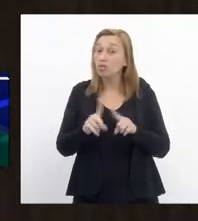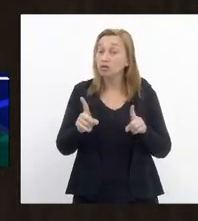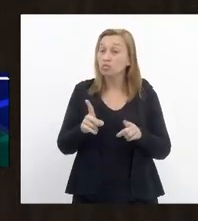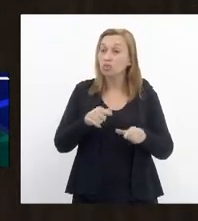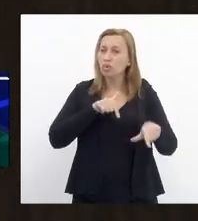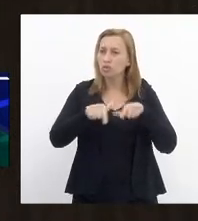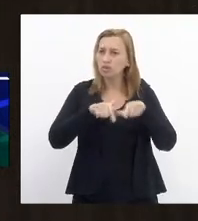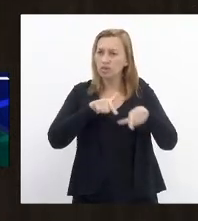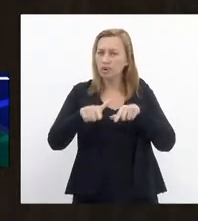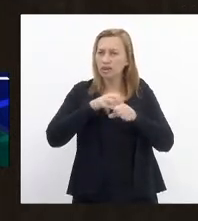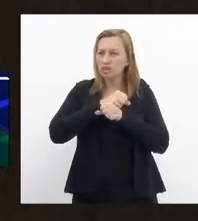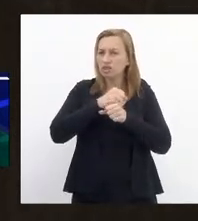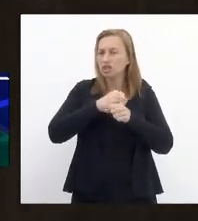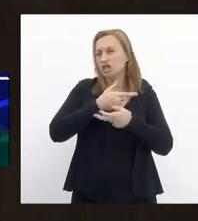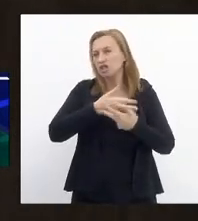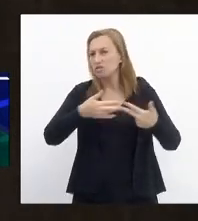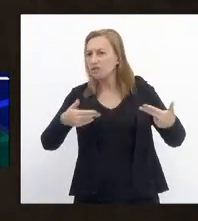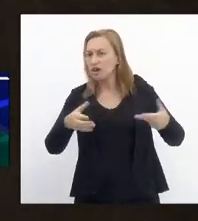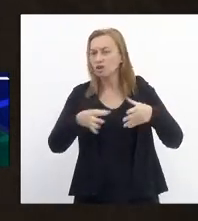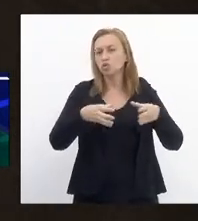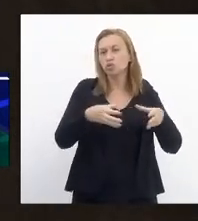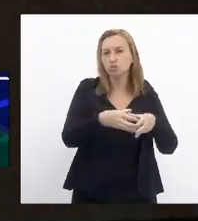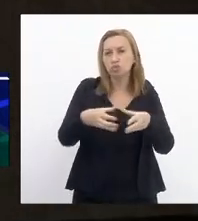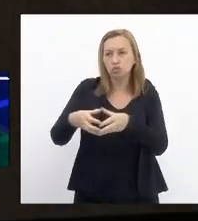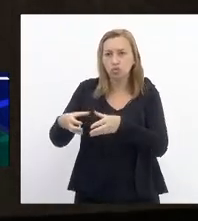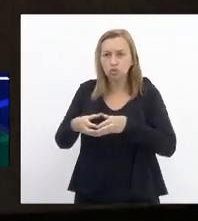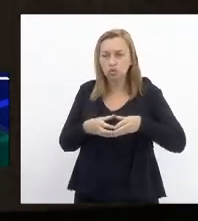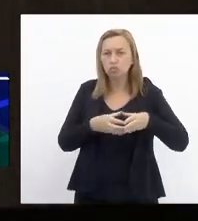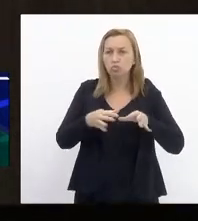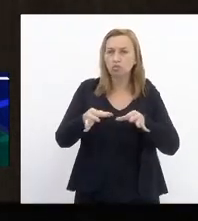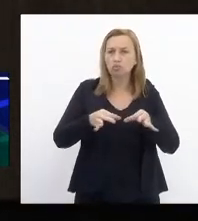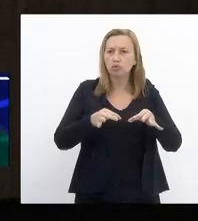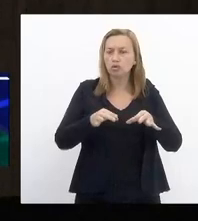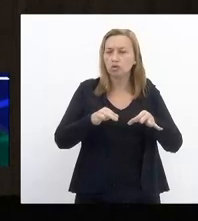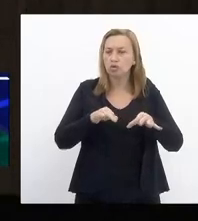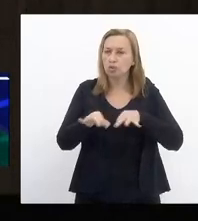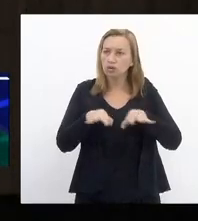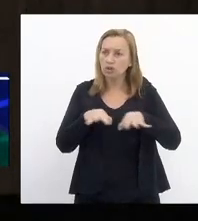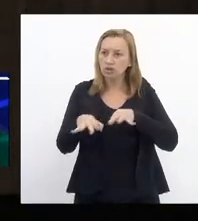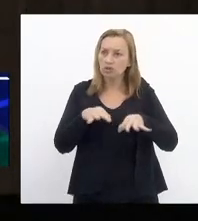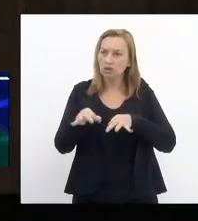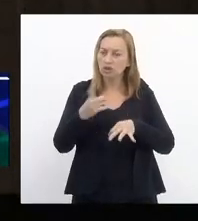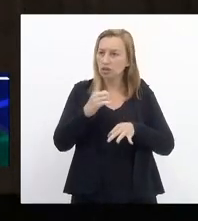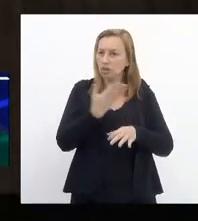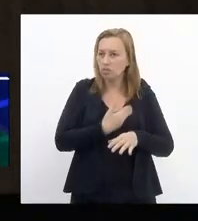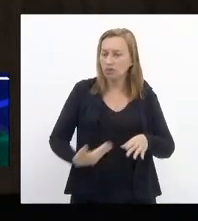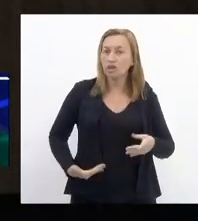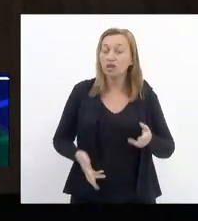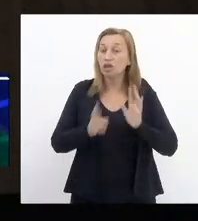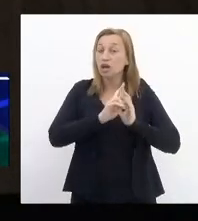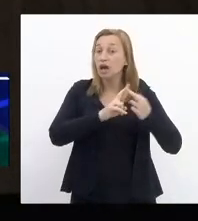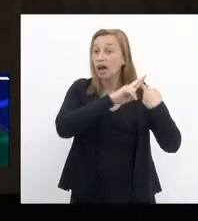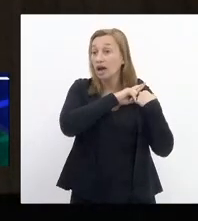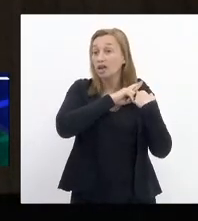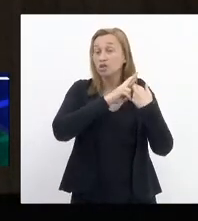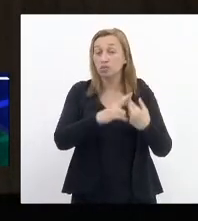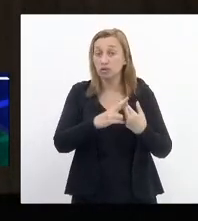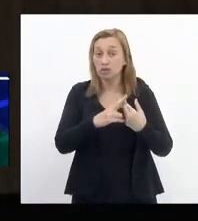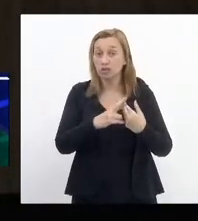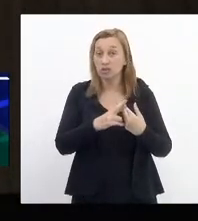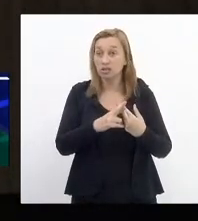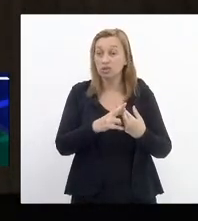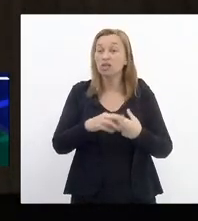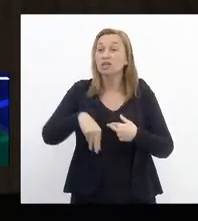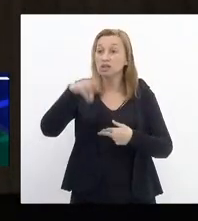trabalho de vários grupos, de várias organizações não governamentais que tratam aí da responsabilização dos